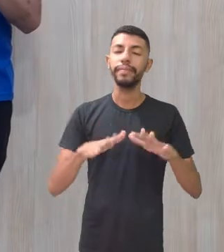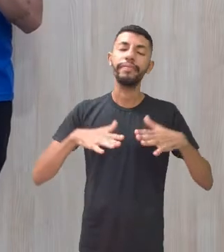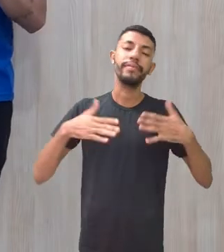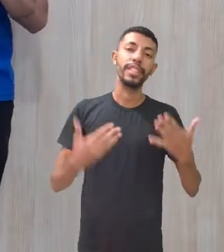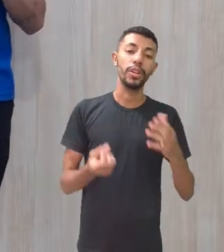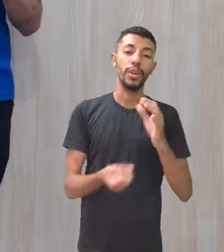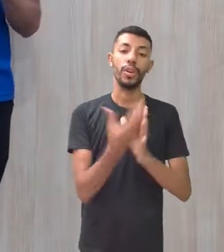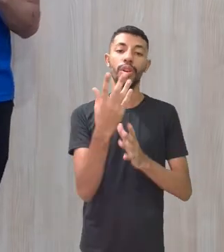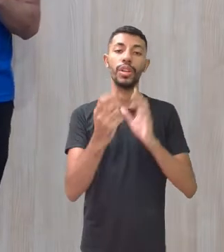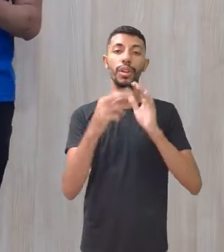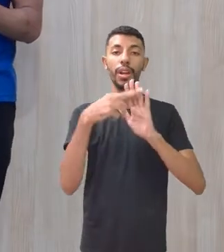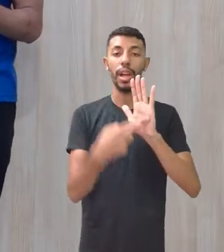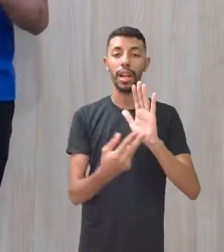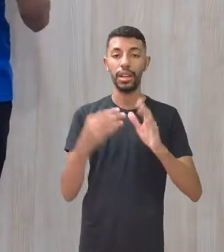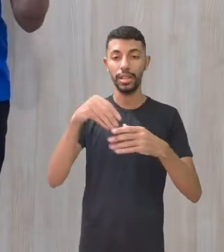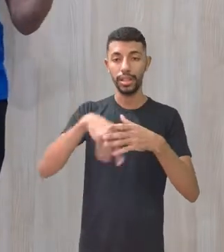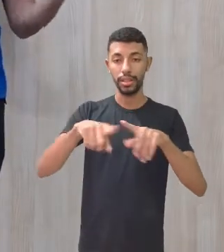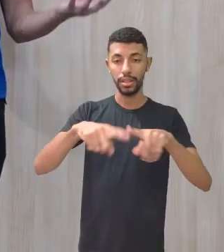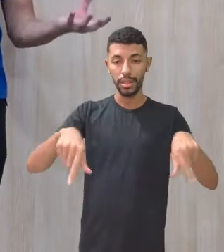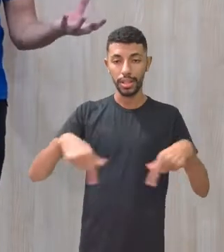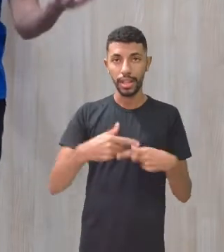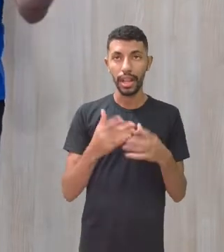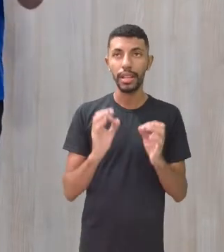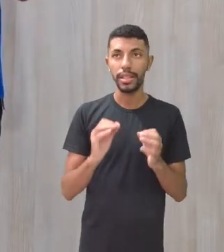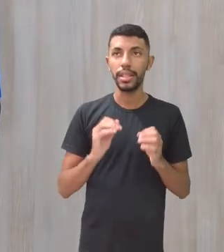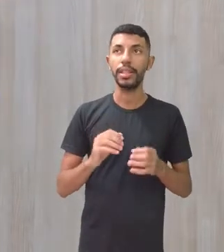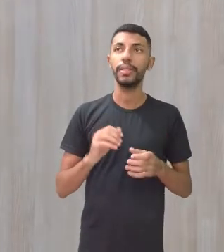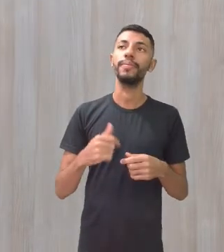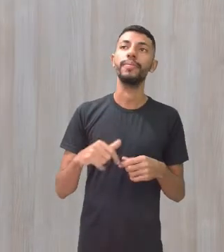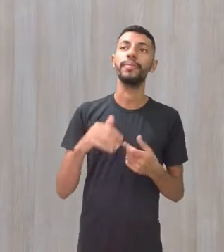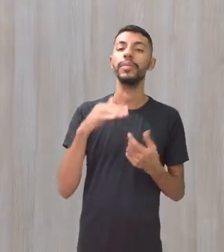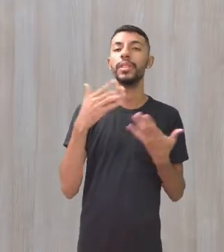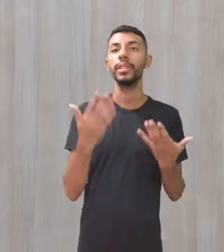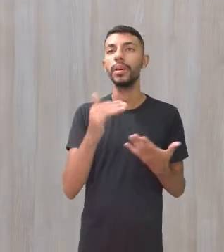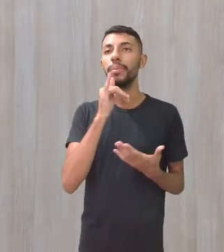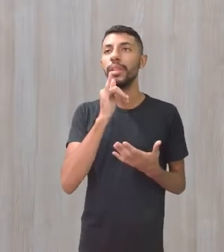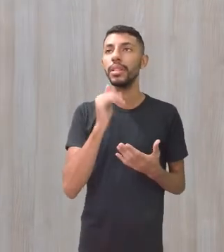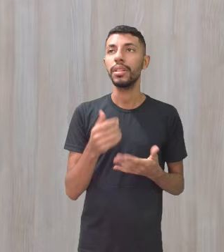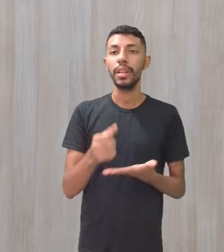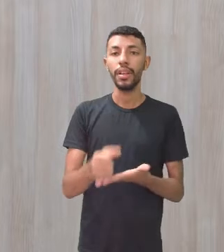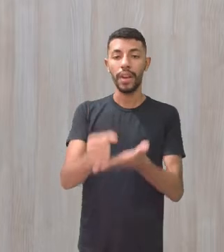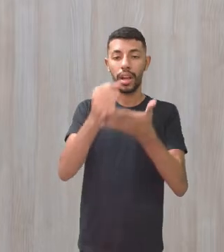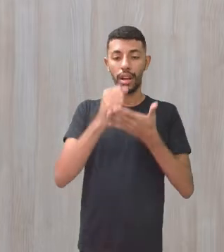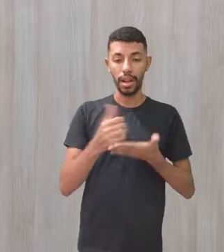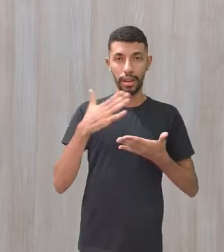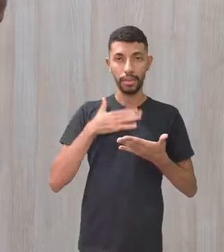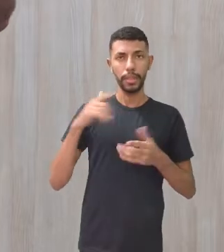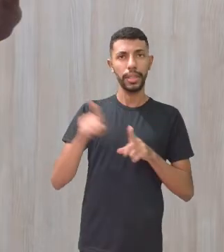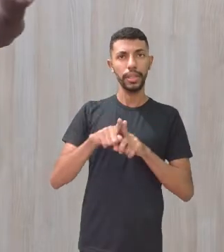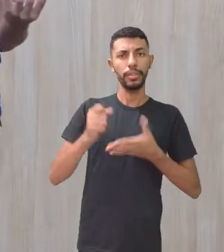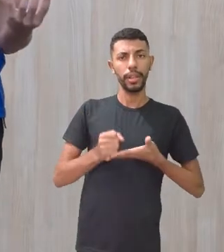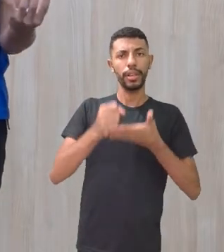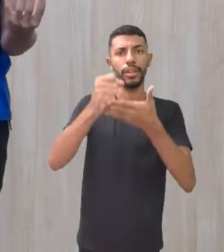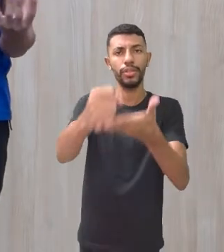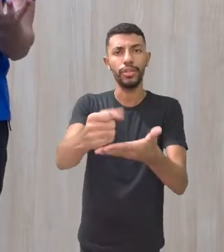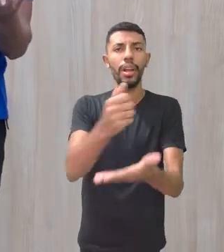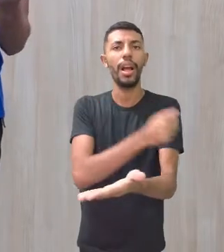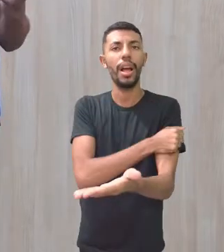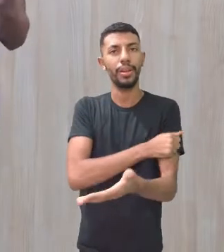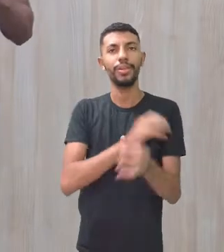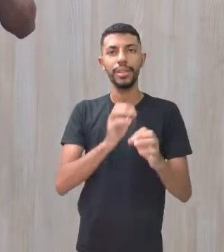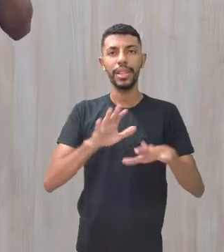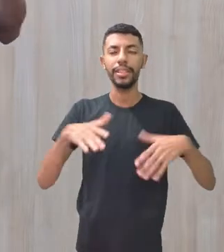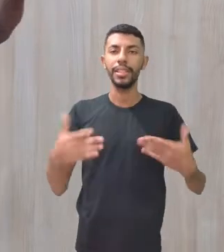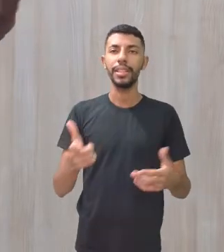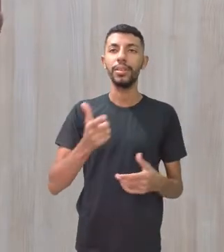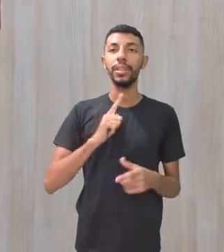uma regra dentro da minha sala, como a Cláudia falou, tanto que vai me favorecer, como vai favorecer os meus alunos. Então